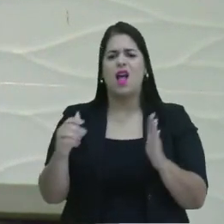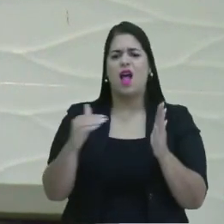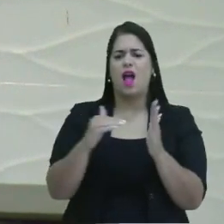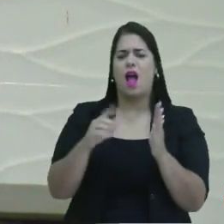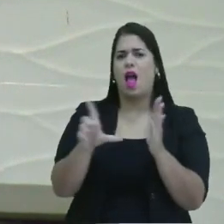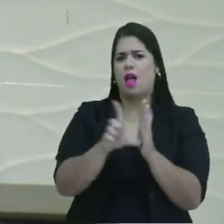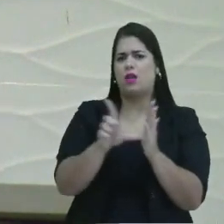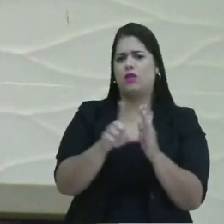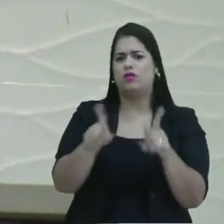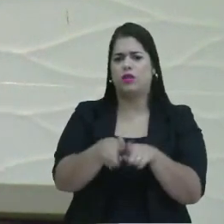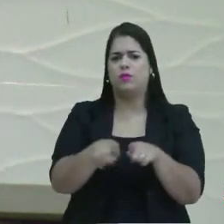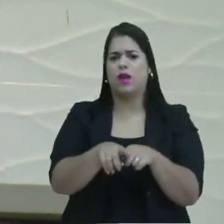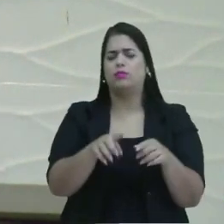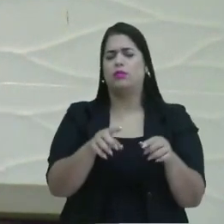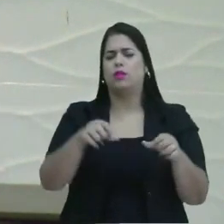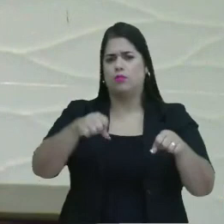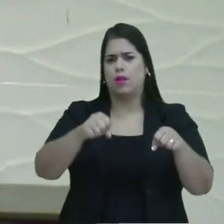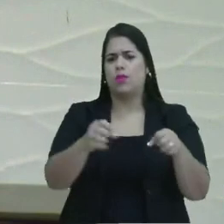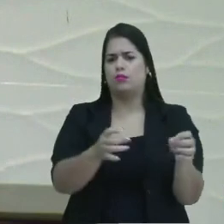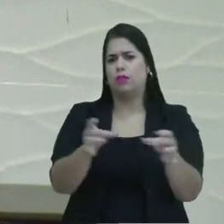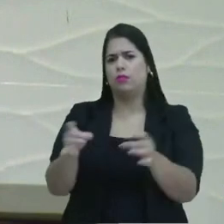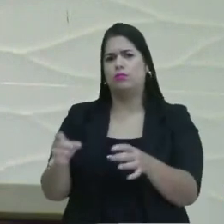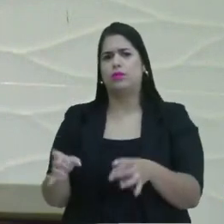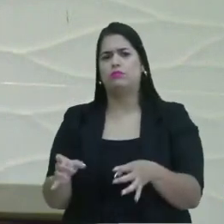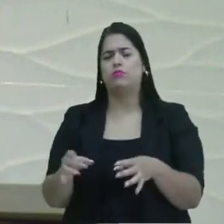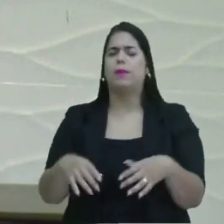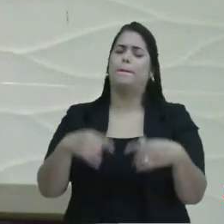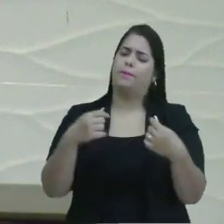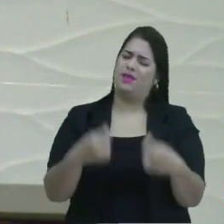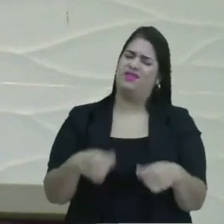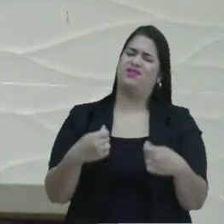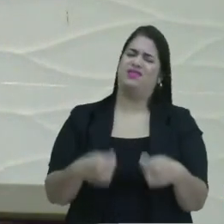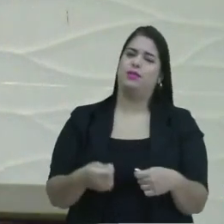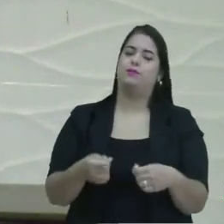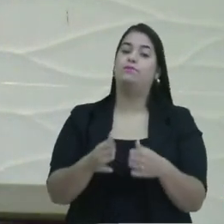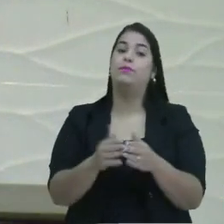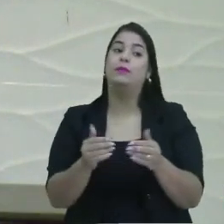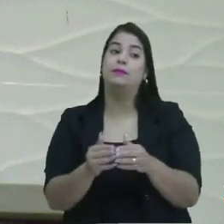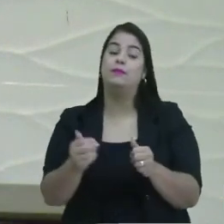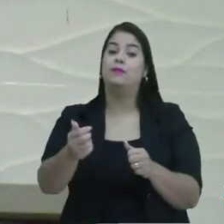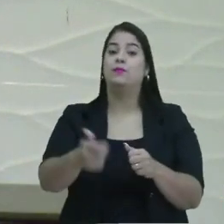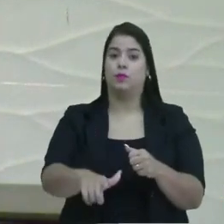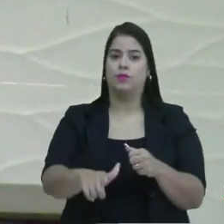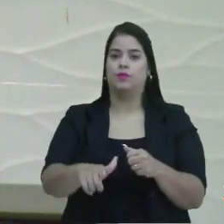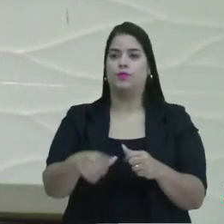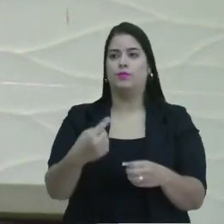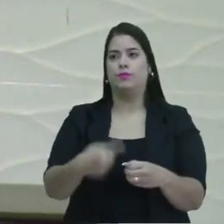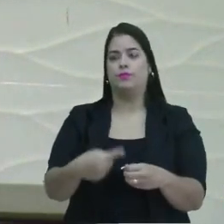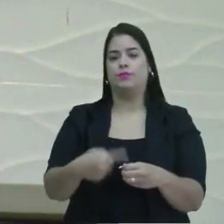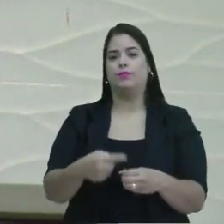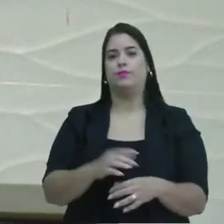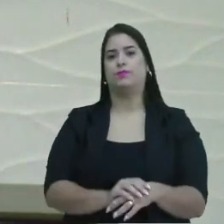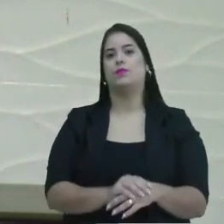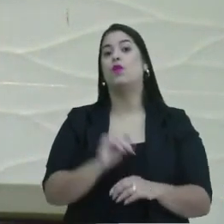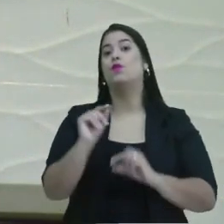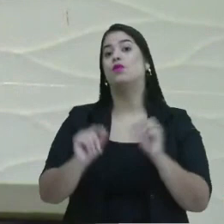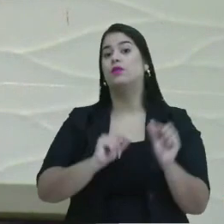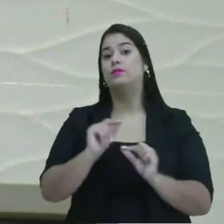Vitória, de Gildete Malaquias. Então, a gente aqui faz mais uma vez um apelo ao município, no sentido